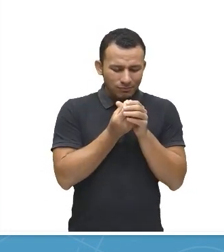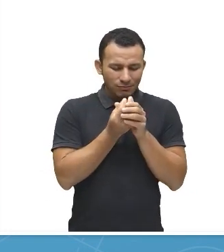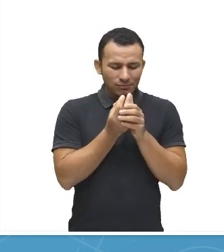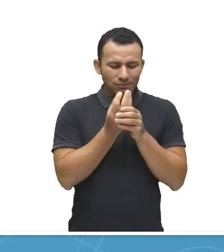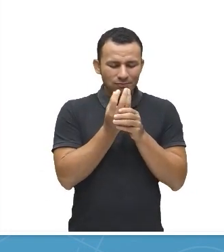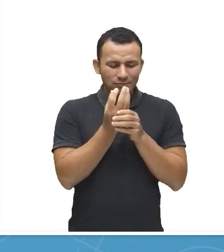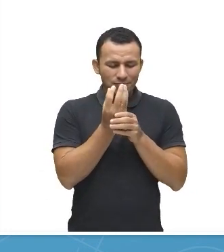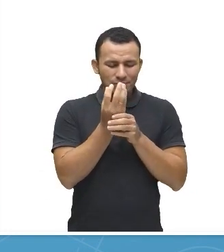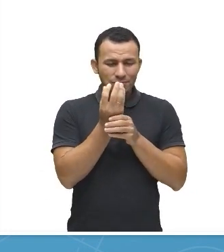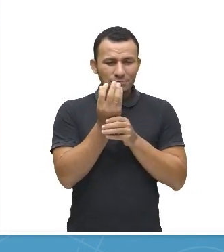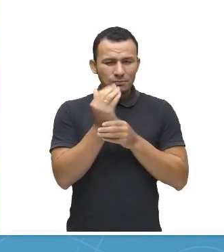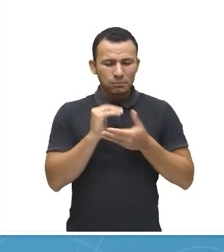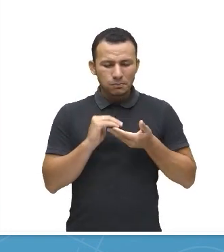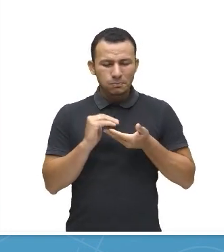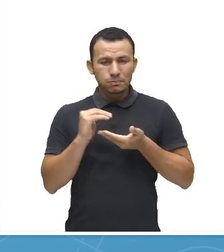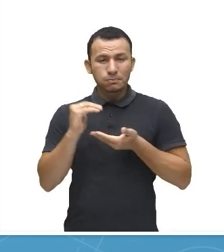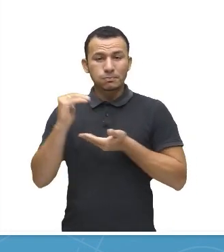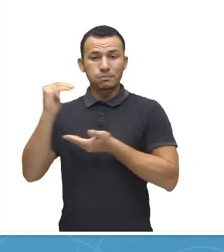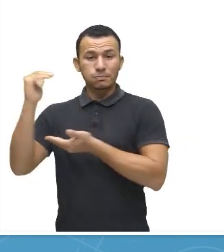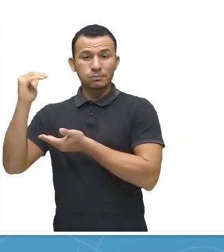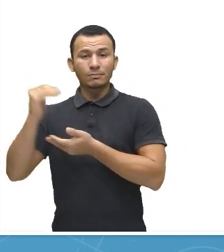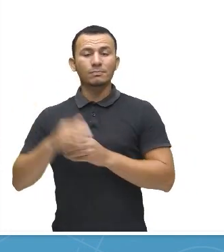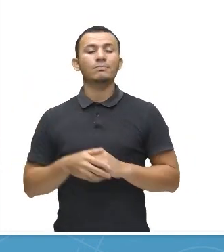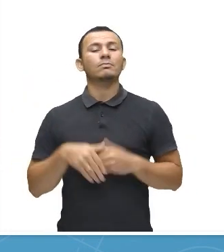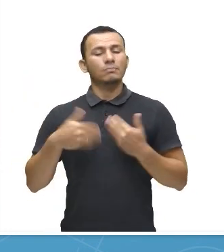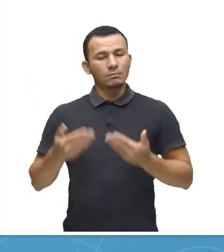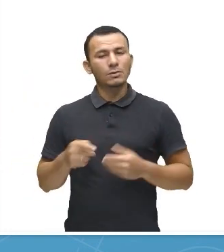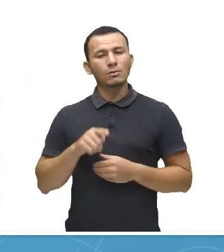crescendo aí, se desenvolvendo. Então,